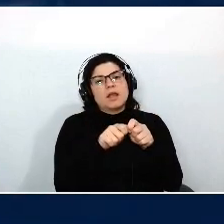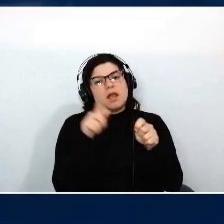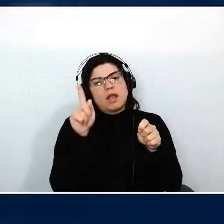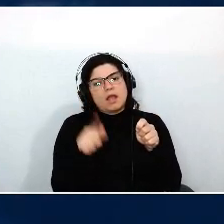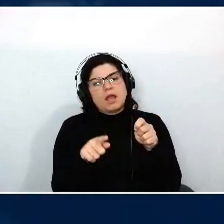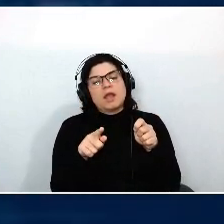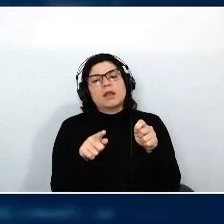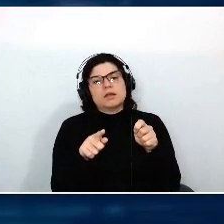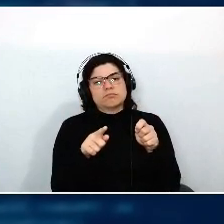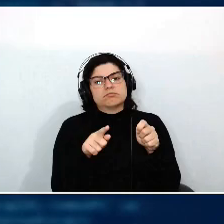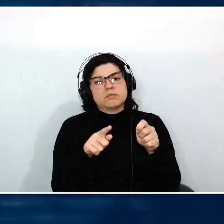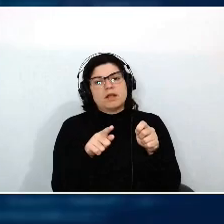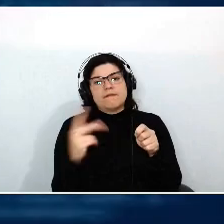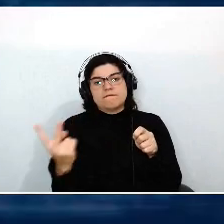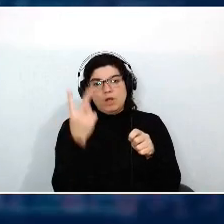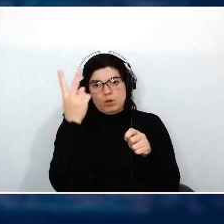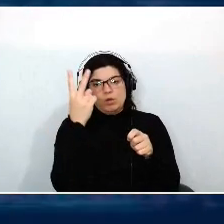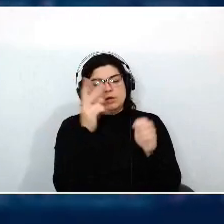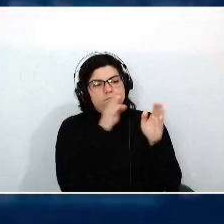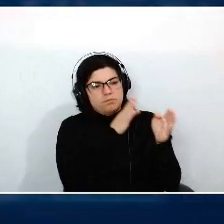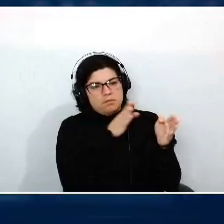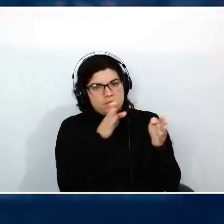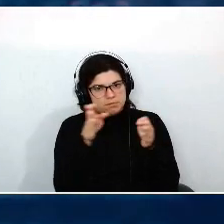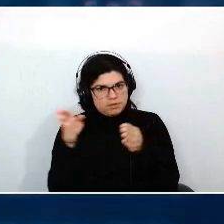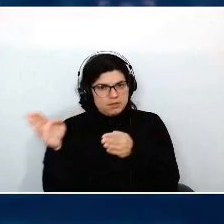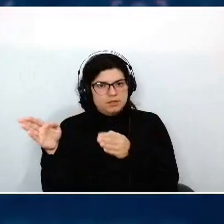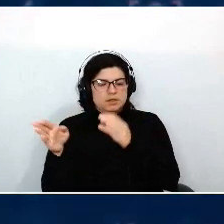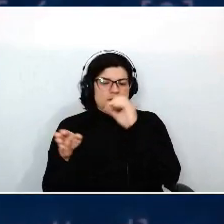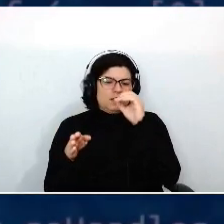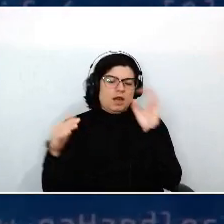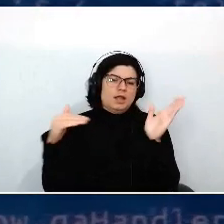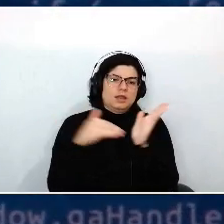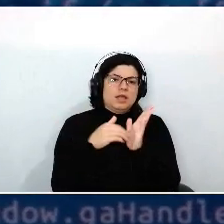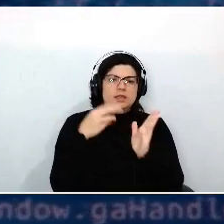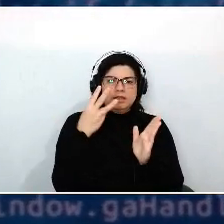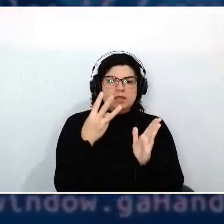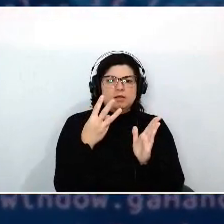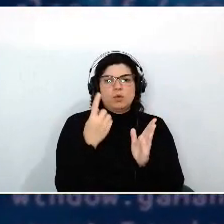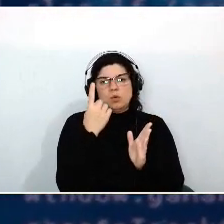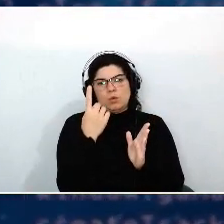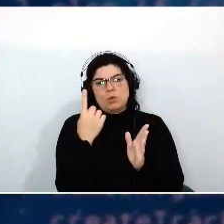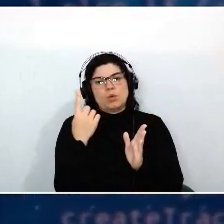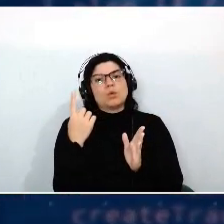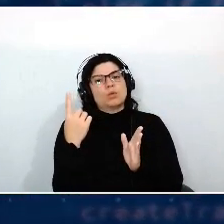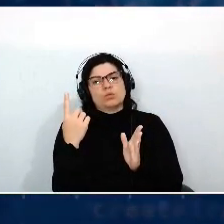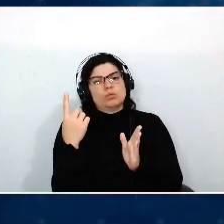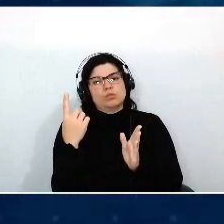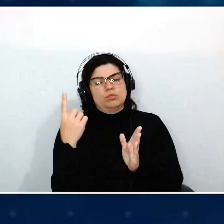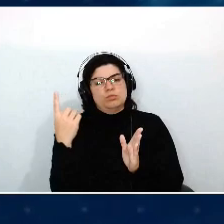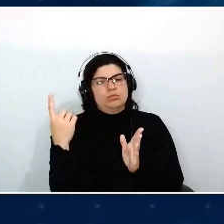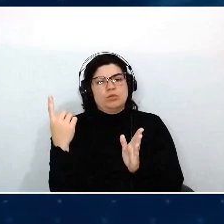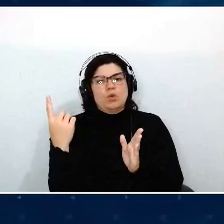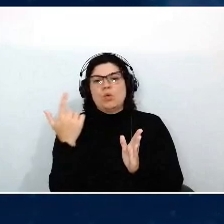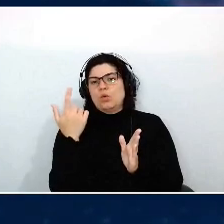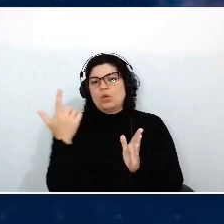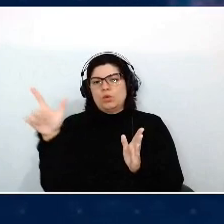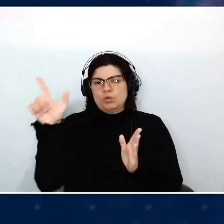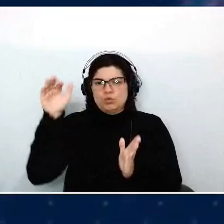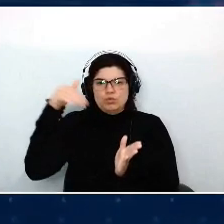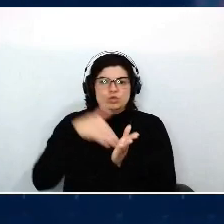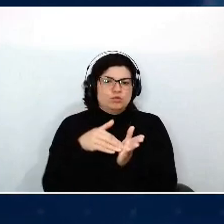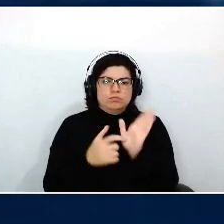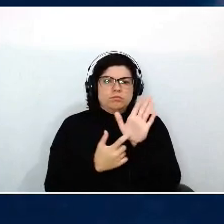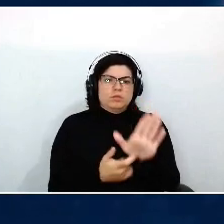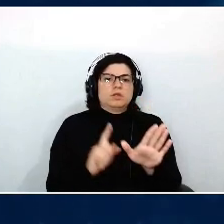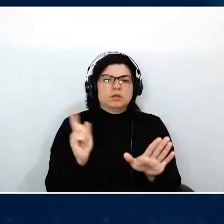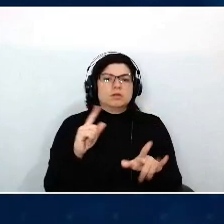cadeia ali de valores. Aí você consegue iterar de 0 a 3, sempre pulando 1. 3 não incluso, o último valor não incluso. E você consegue passar os